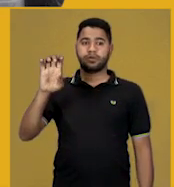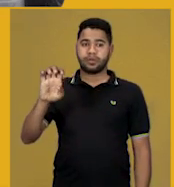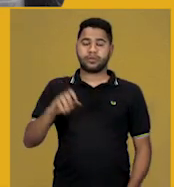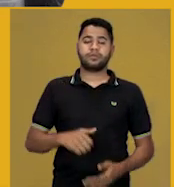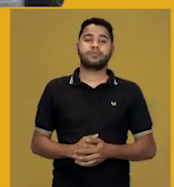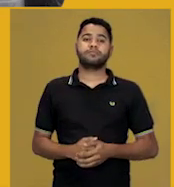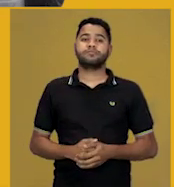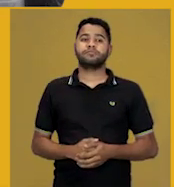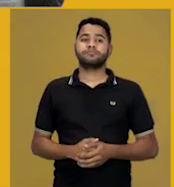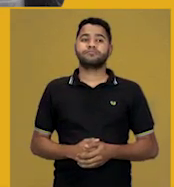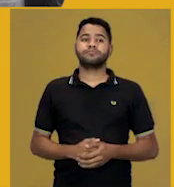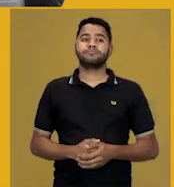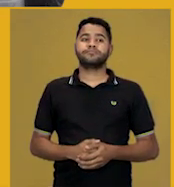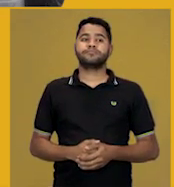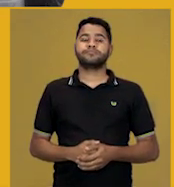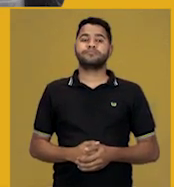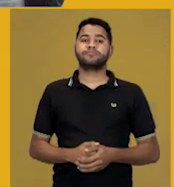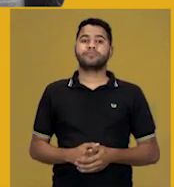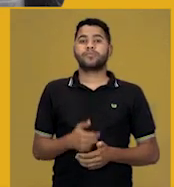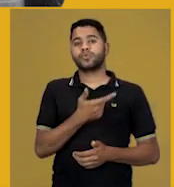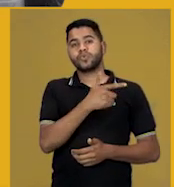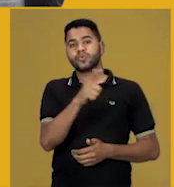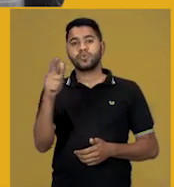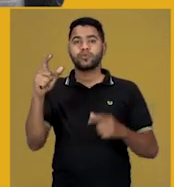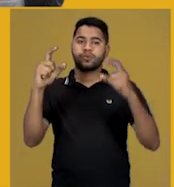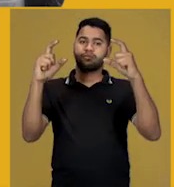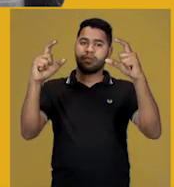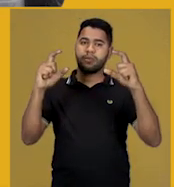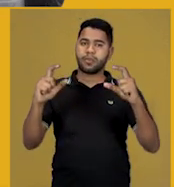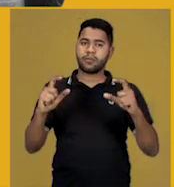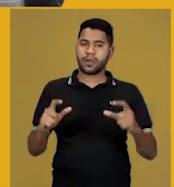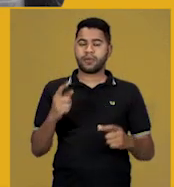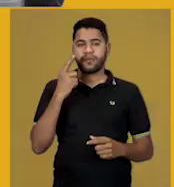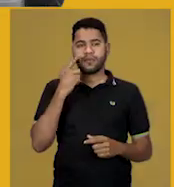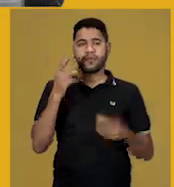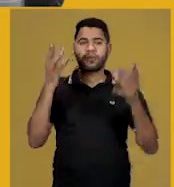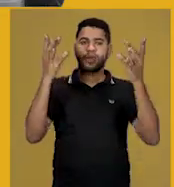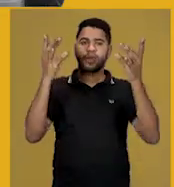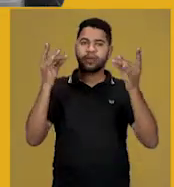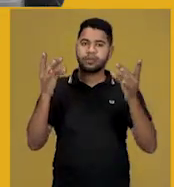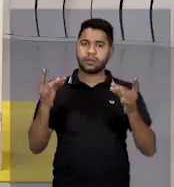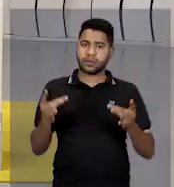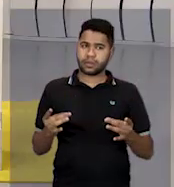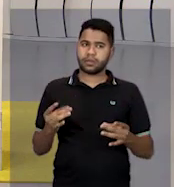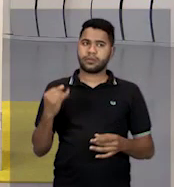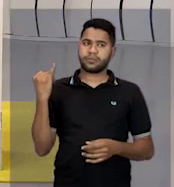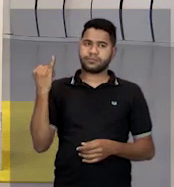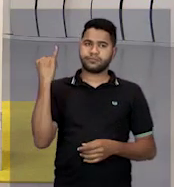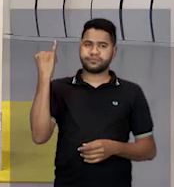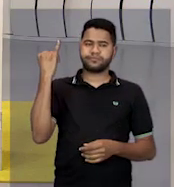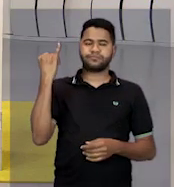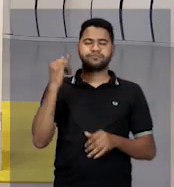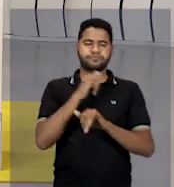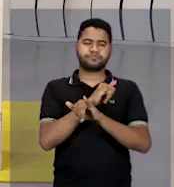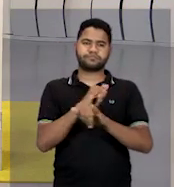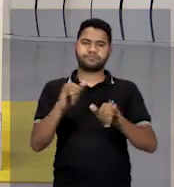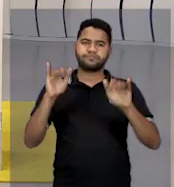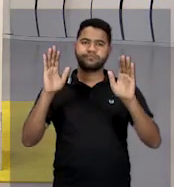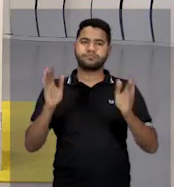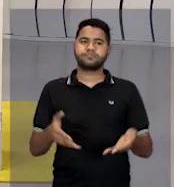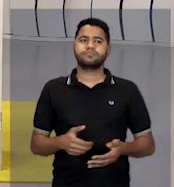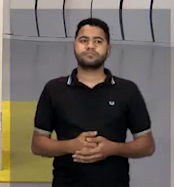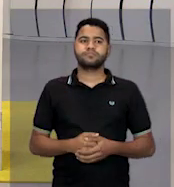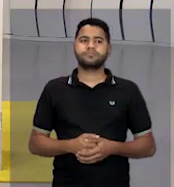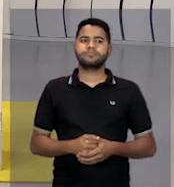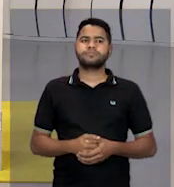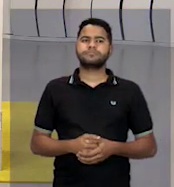E aí, nos outros parágrafos, nós vamos ver esses detalhes relevantes, como eu já disse, tá? E